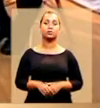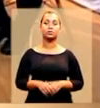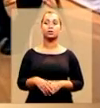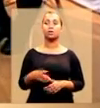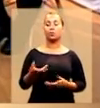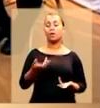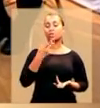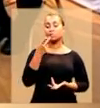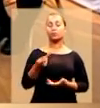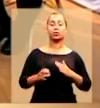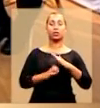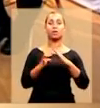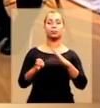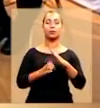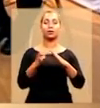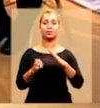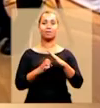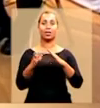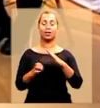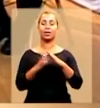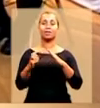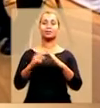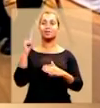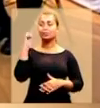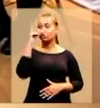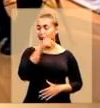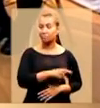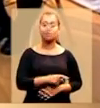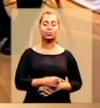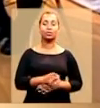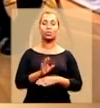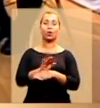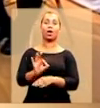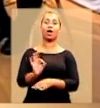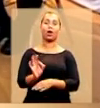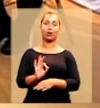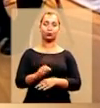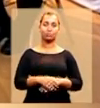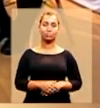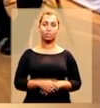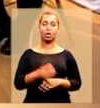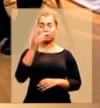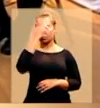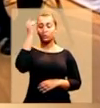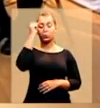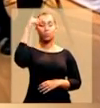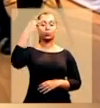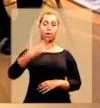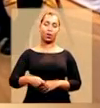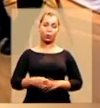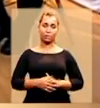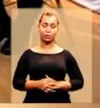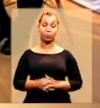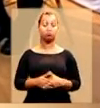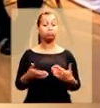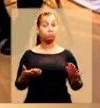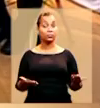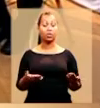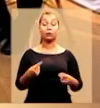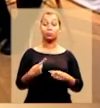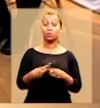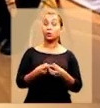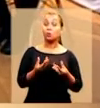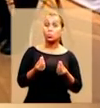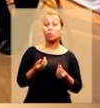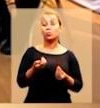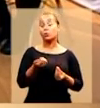Eu acho que é uma covardia do empresário rio-pretense não se utilizar das leis de incentivo para fortalecer a produção cultural aqui. Né?